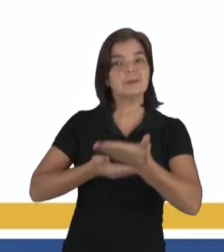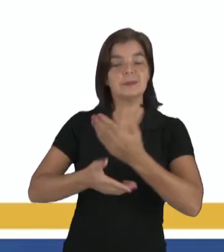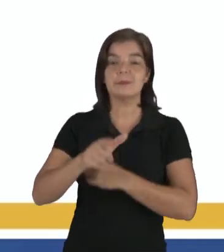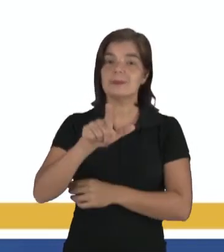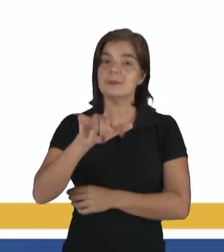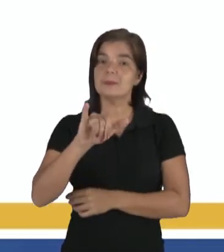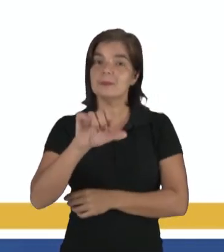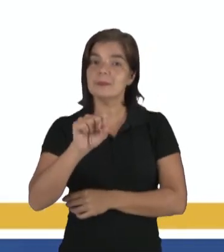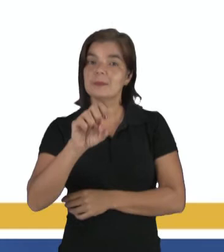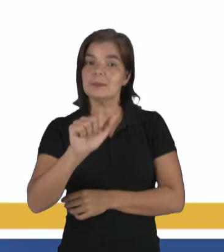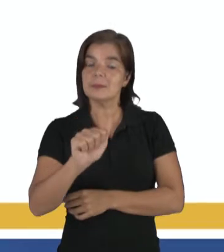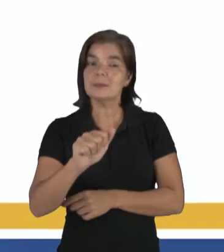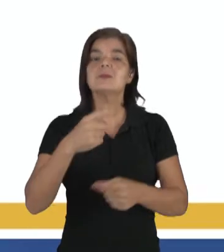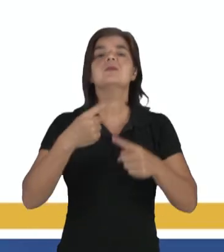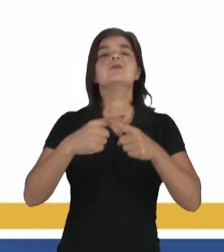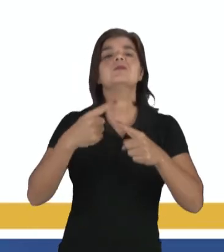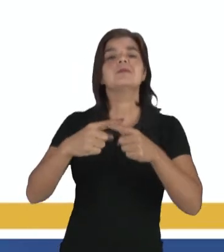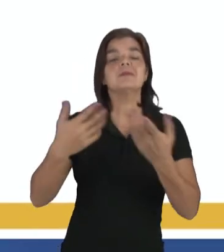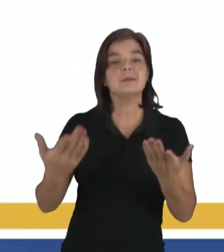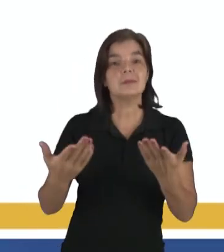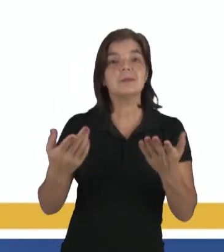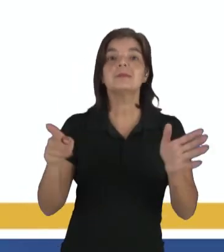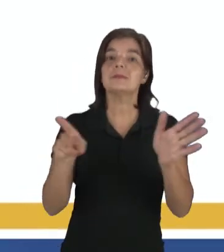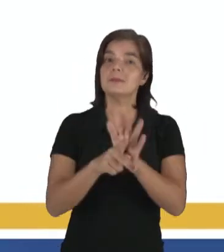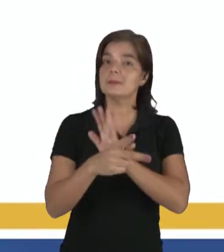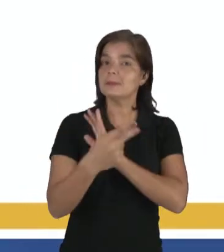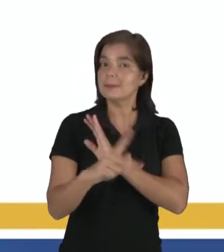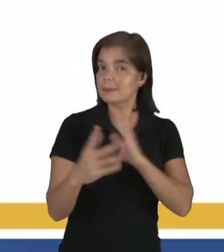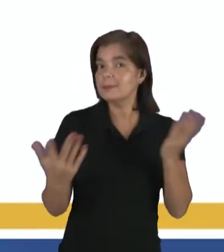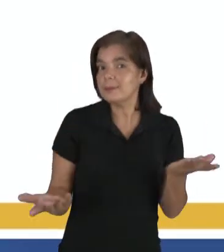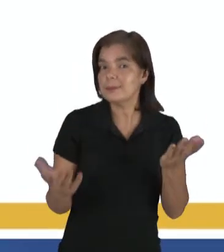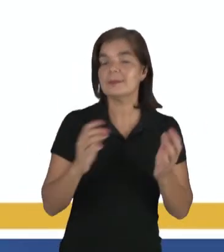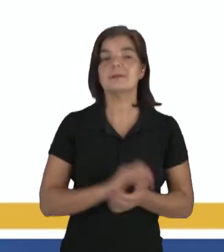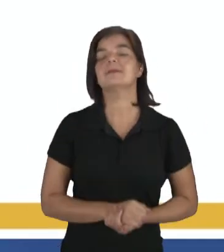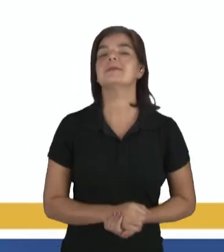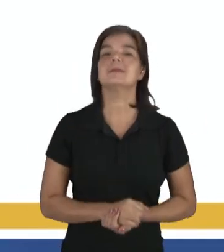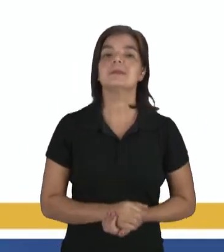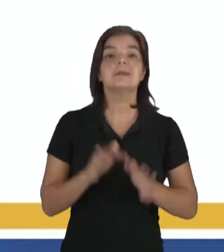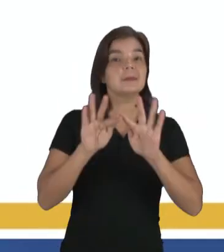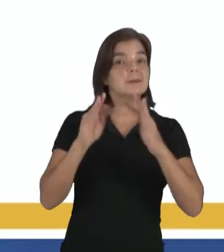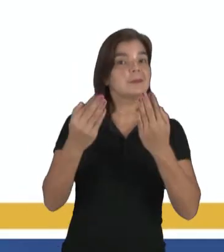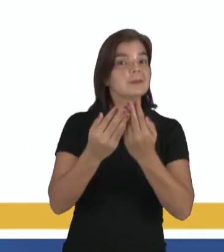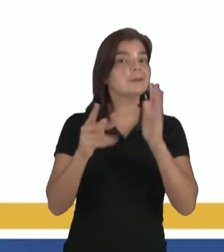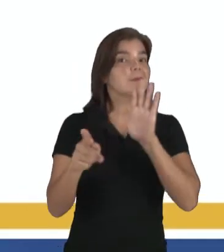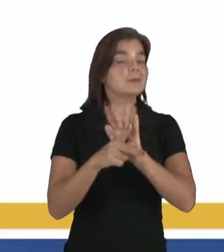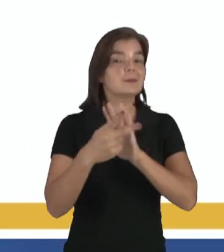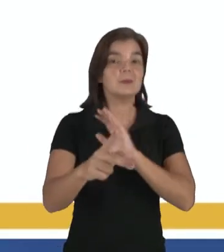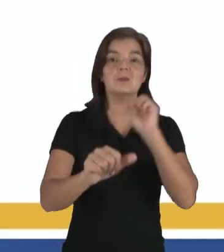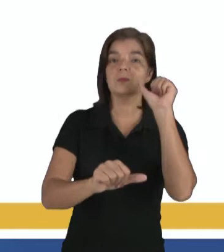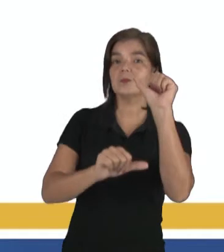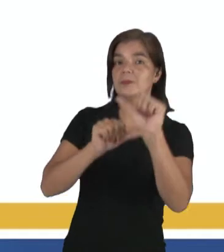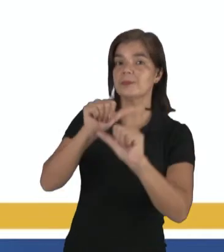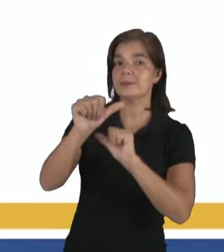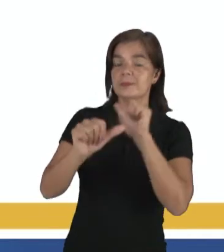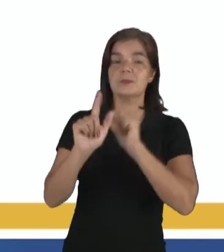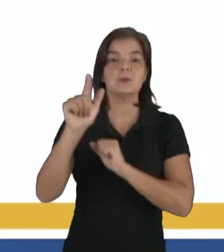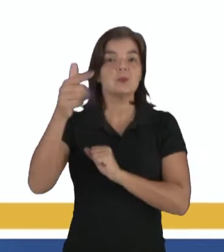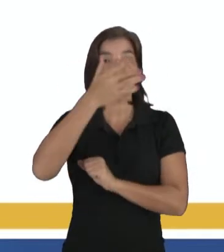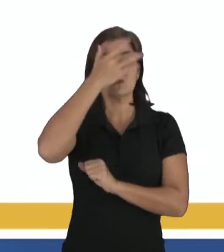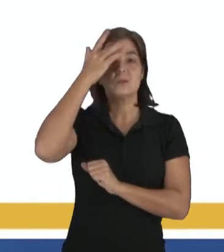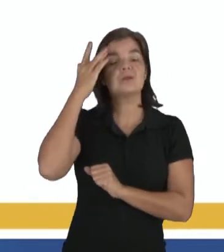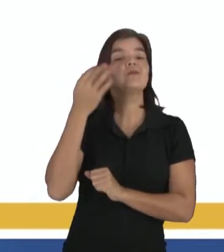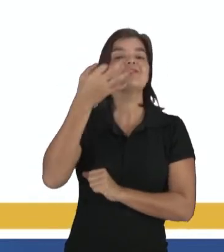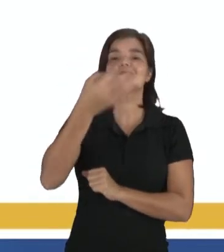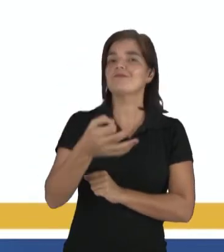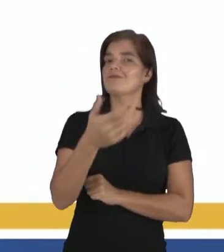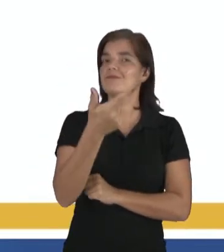relação a Lisa porque porque a árvore dela tá então se você trocar esse grau de parentesco e relacionar com